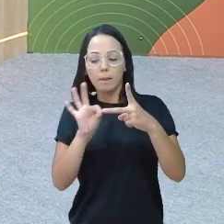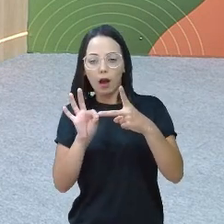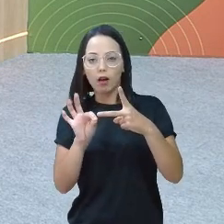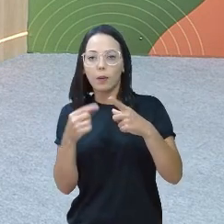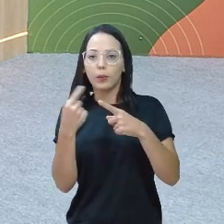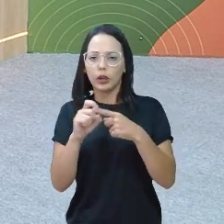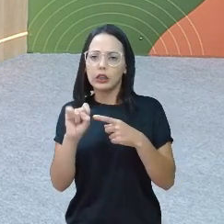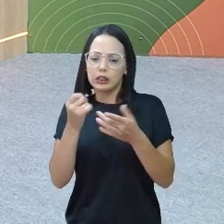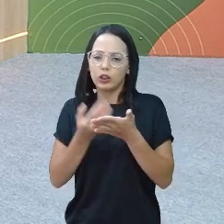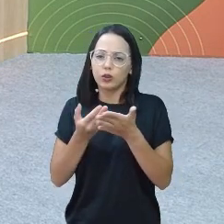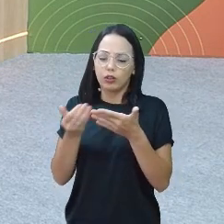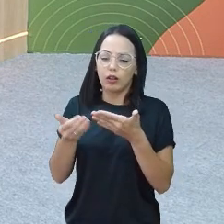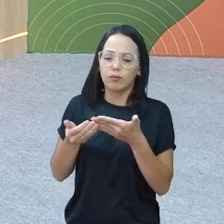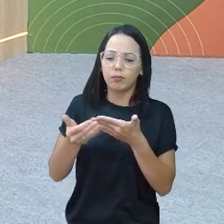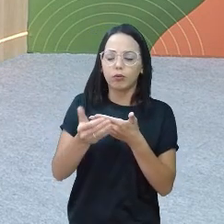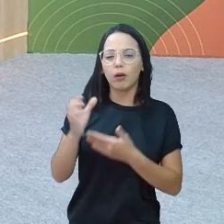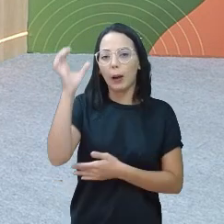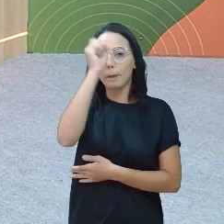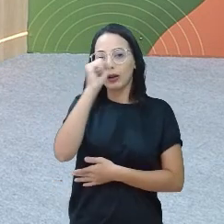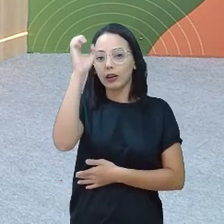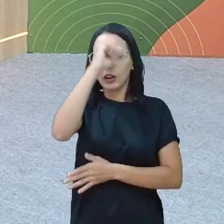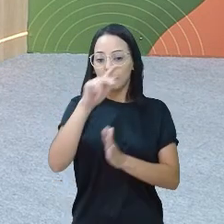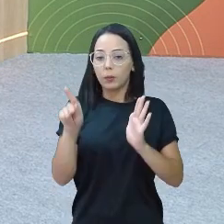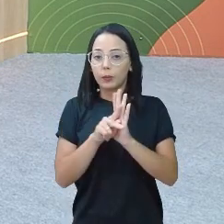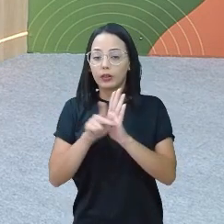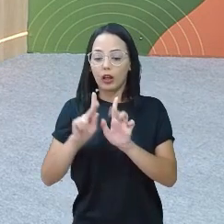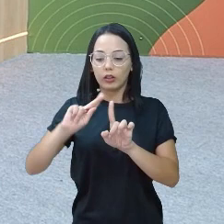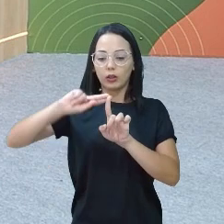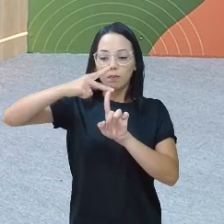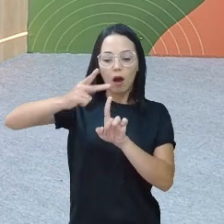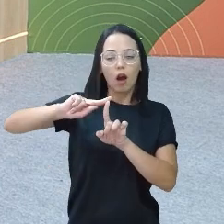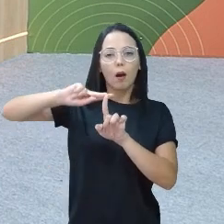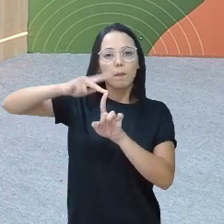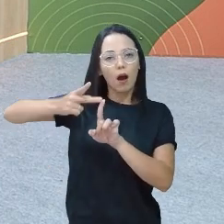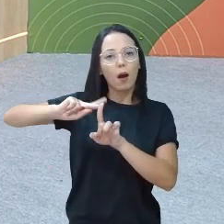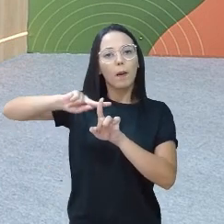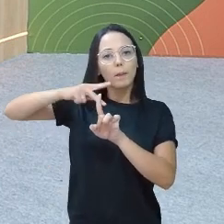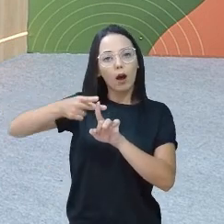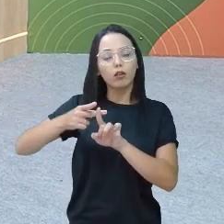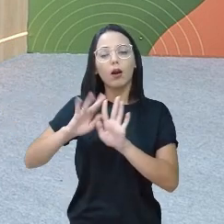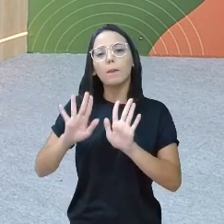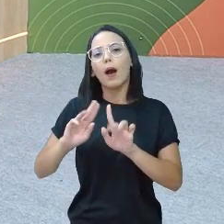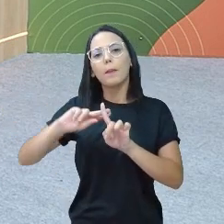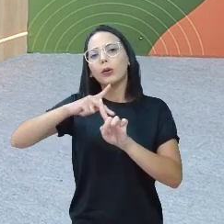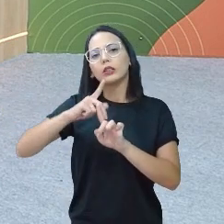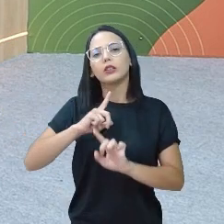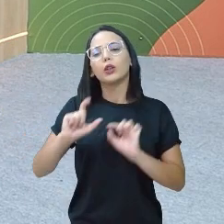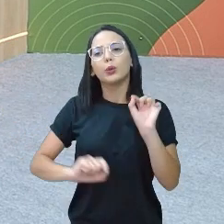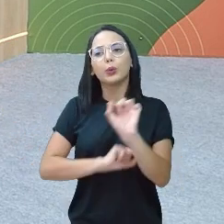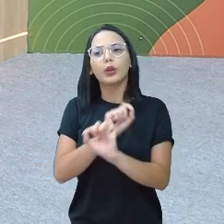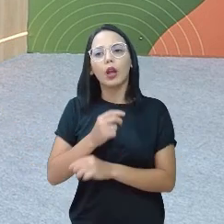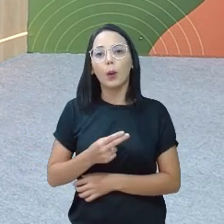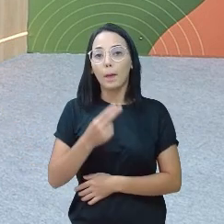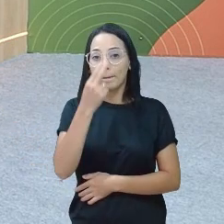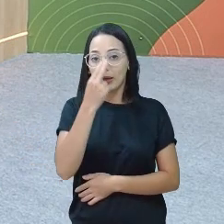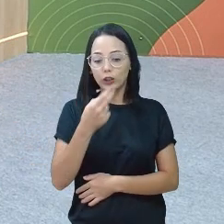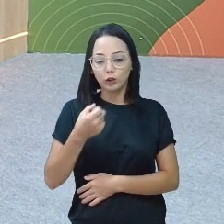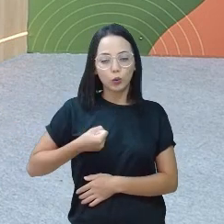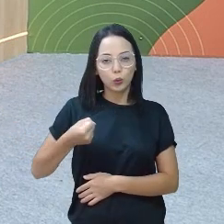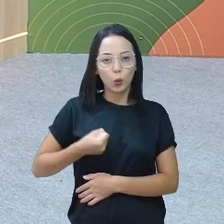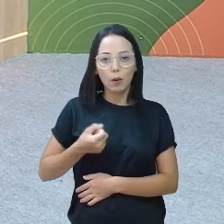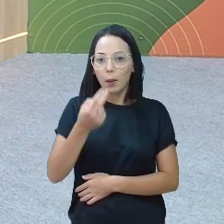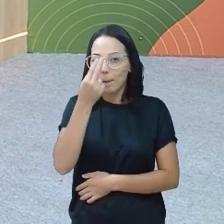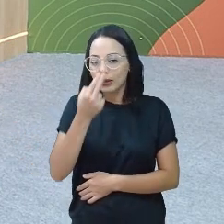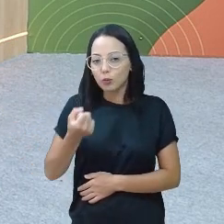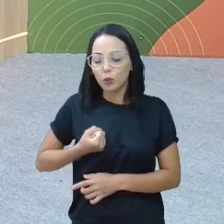mais na frente, a gente vai aprender uma propriedade de potência, por exemplo, e nessa potência o que é que eu vou ter? O mesmo valor